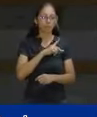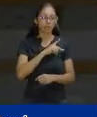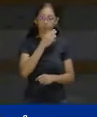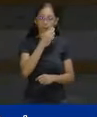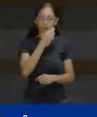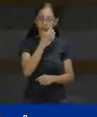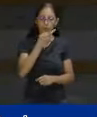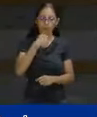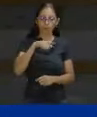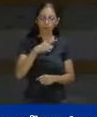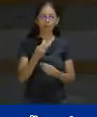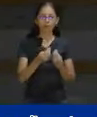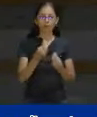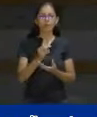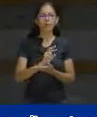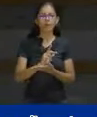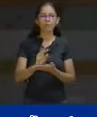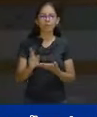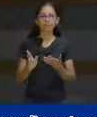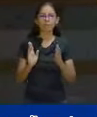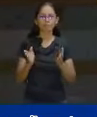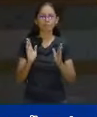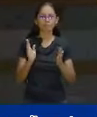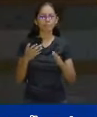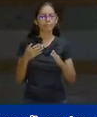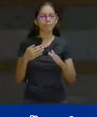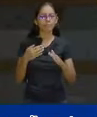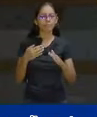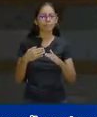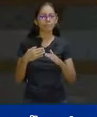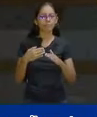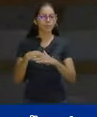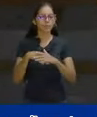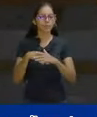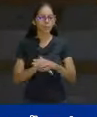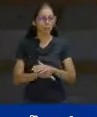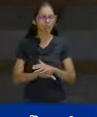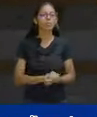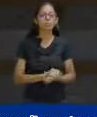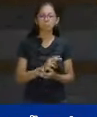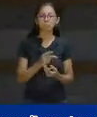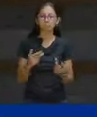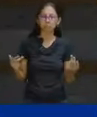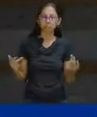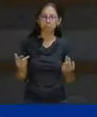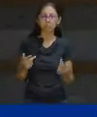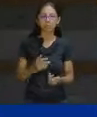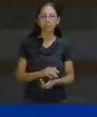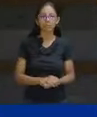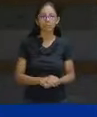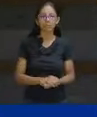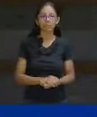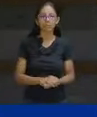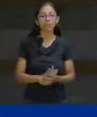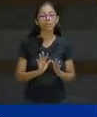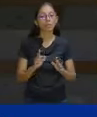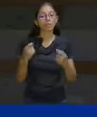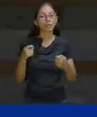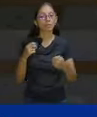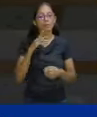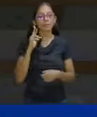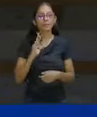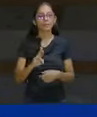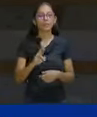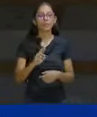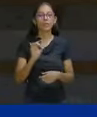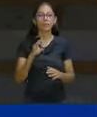vezes, nós arquivamos notícias de fatos, nós arquivamos procedimentos. com determinação de retorno. E